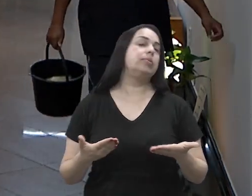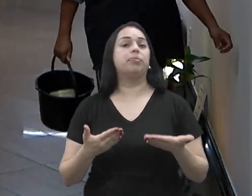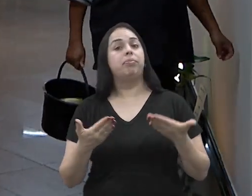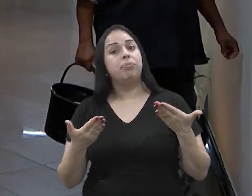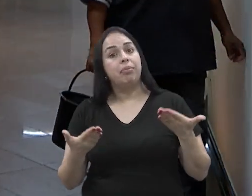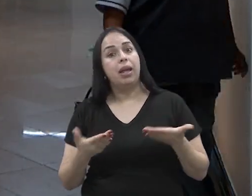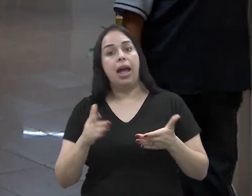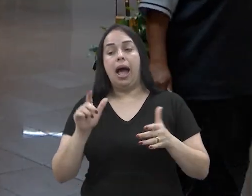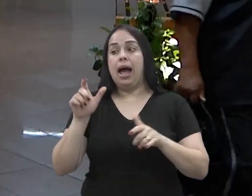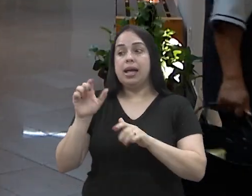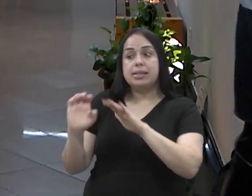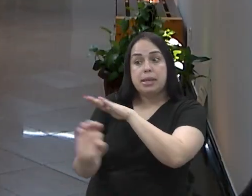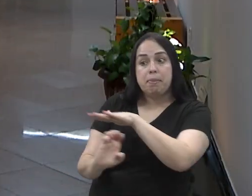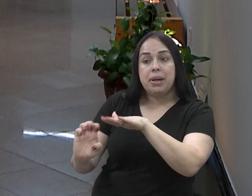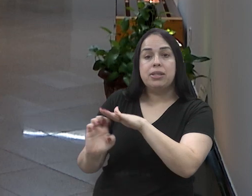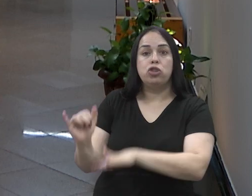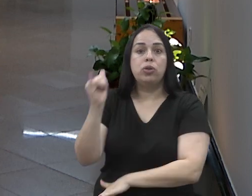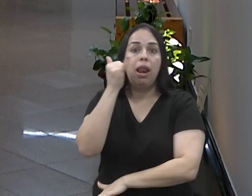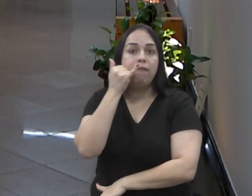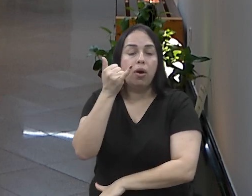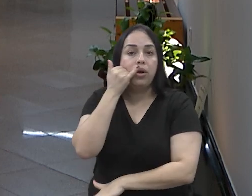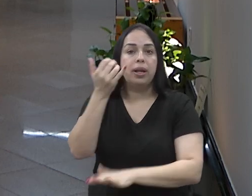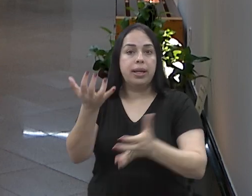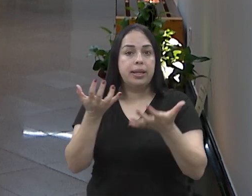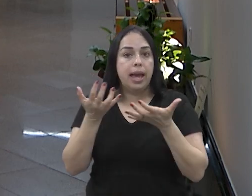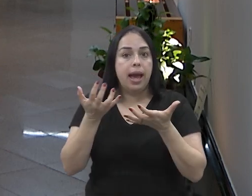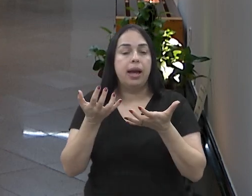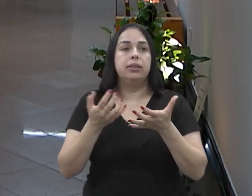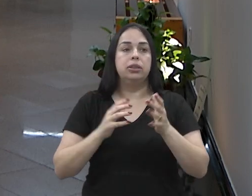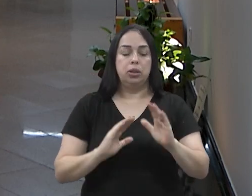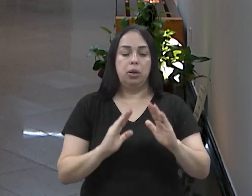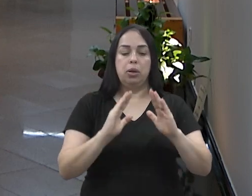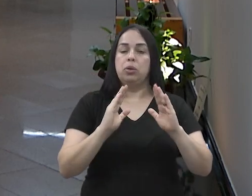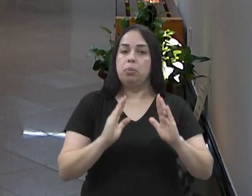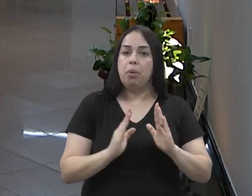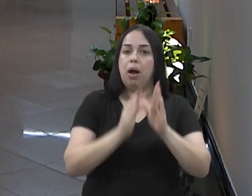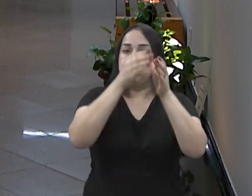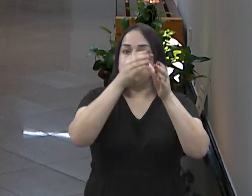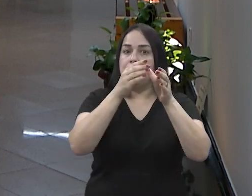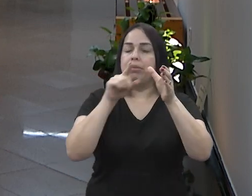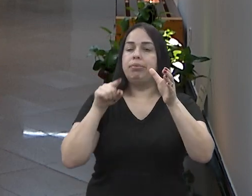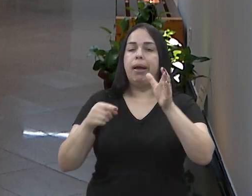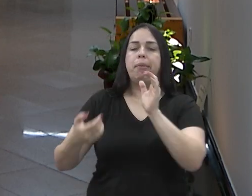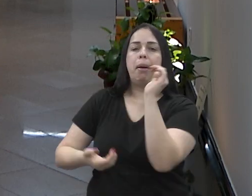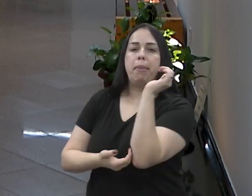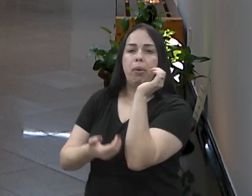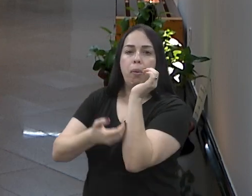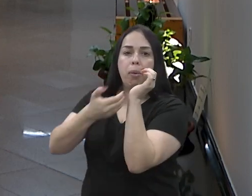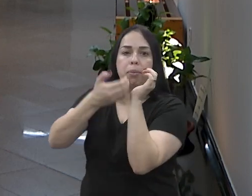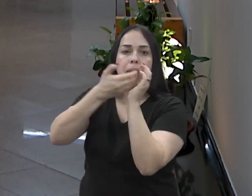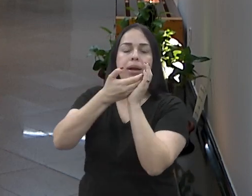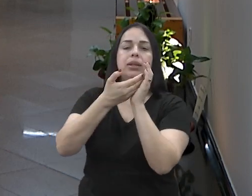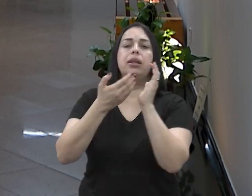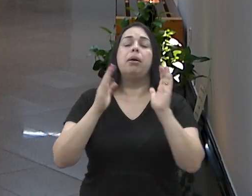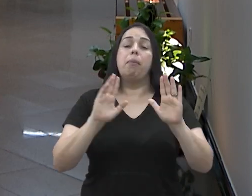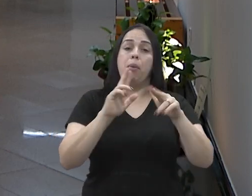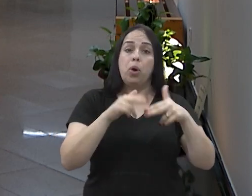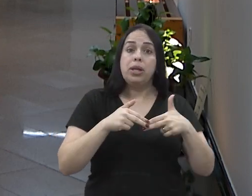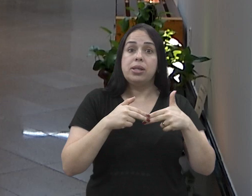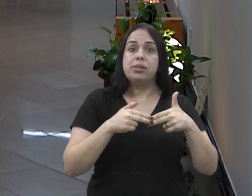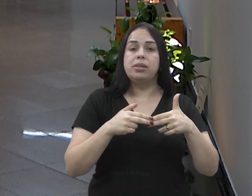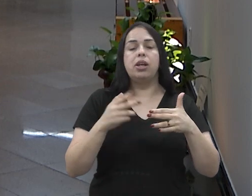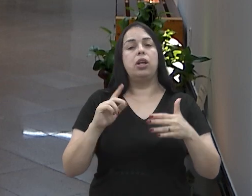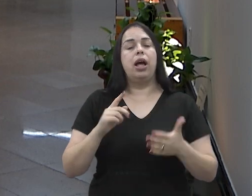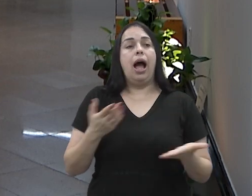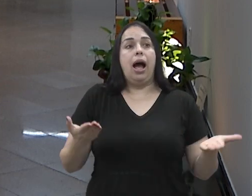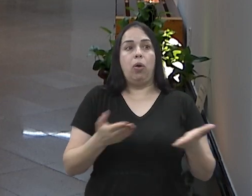quem quer, né, as empresas de telefonia, caso queiram instalar uma antena, tem todo um processo burocrático que passa pela prefeitura e a gente retira